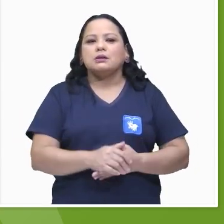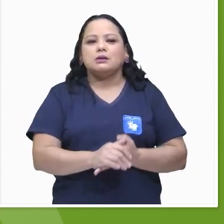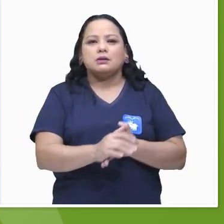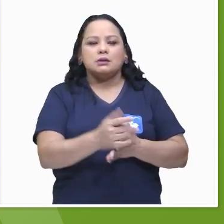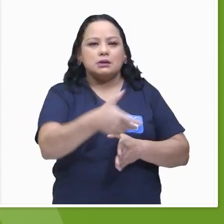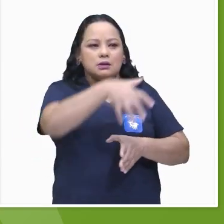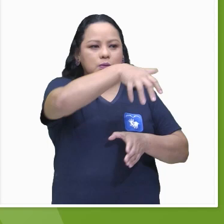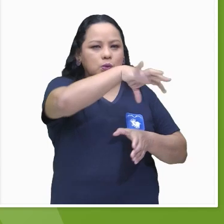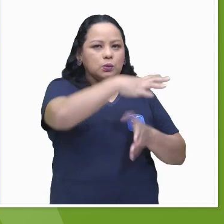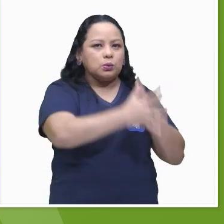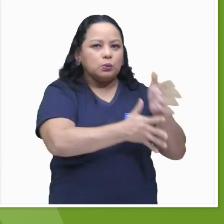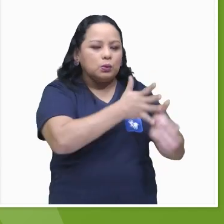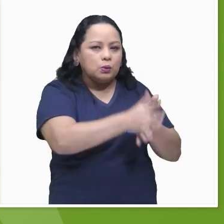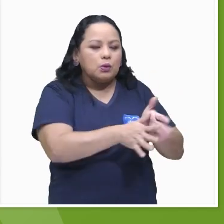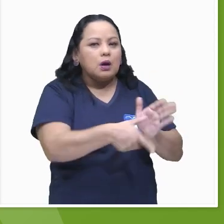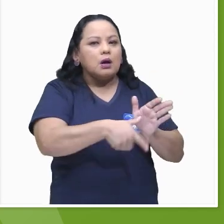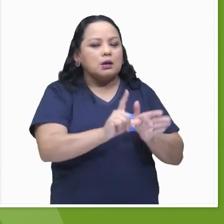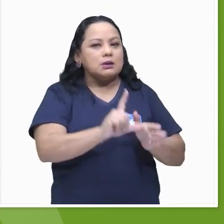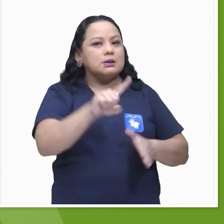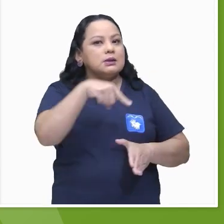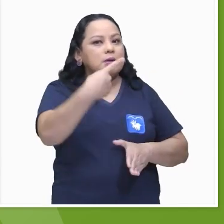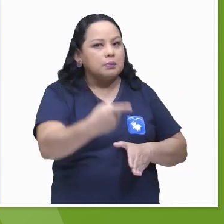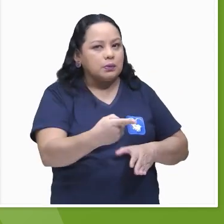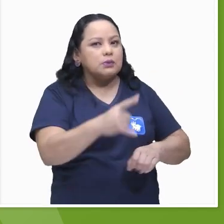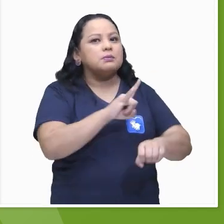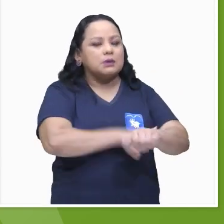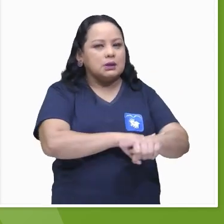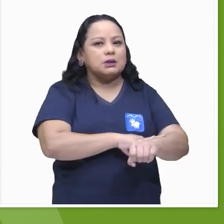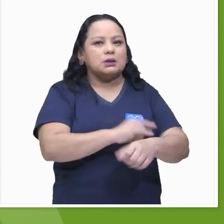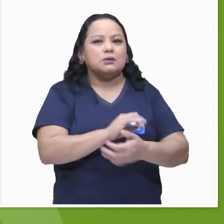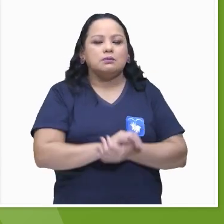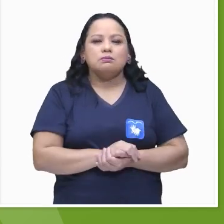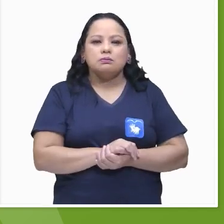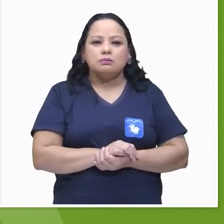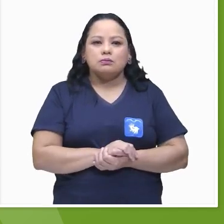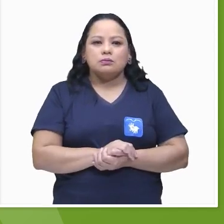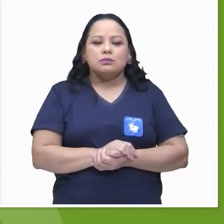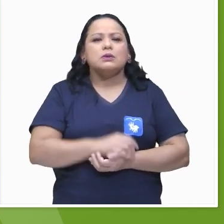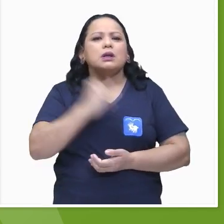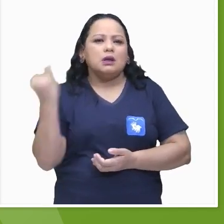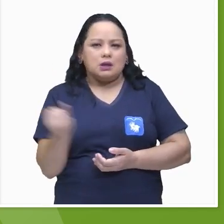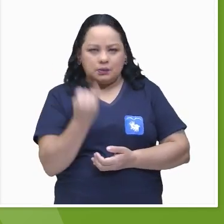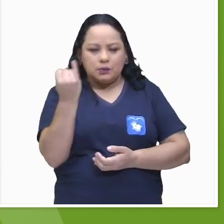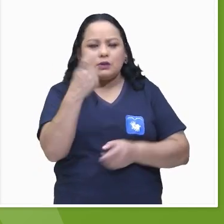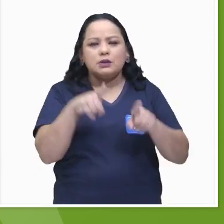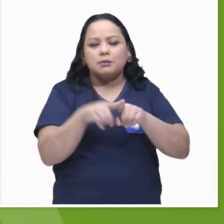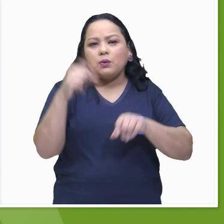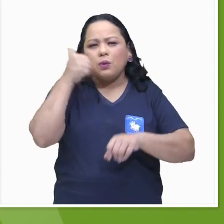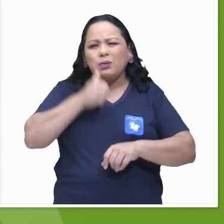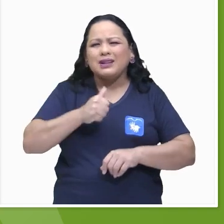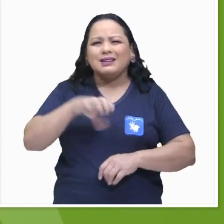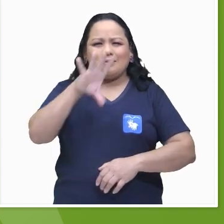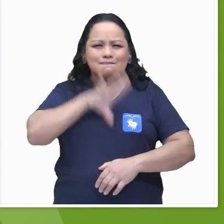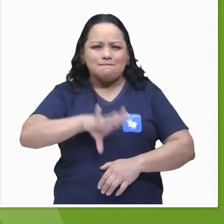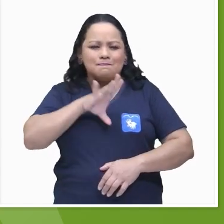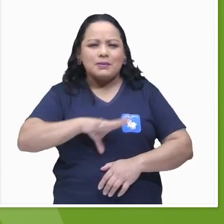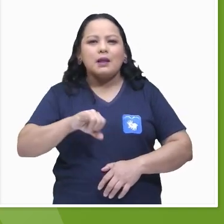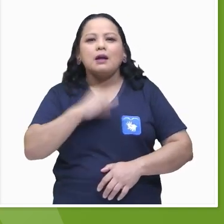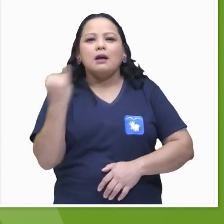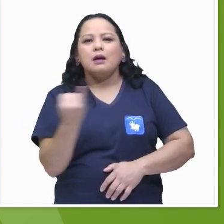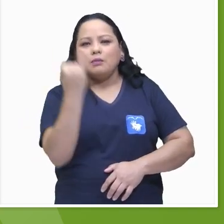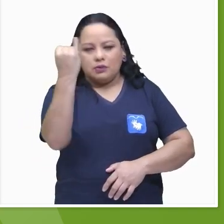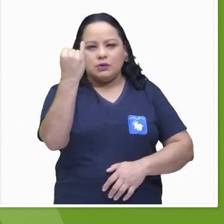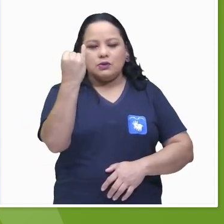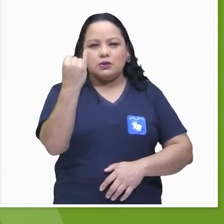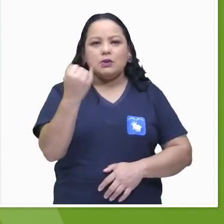mãos antes e depois de ir ao banheiro, tá? Então isso é importante também. Quando a mulher está menstruada, é importante